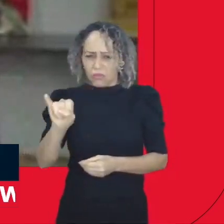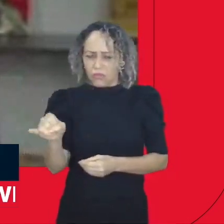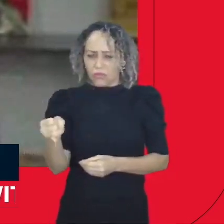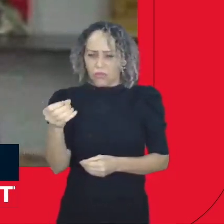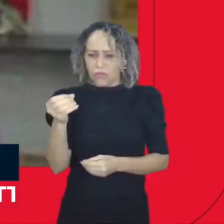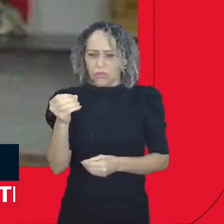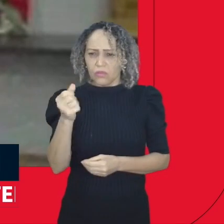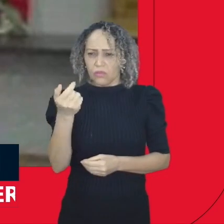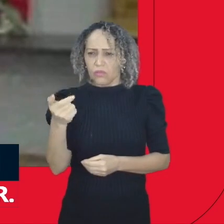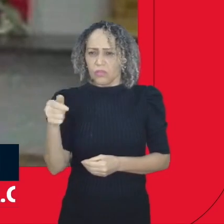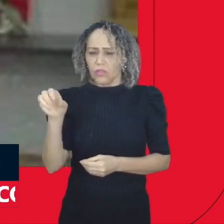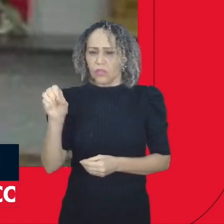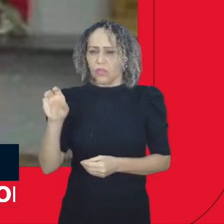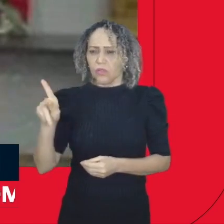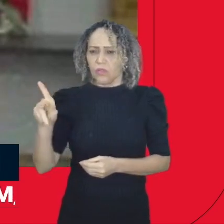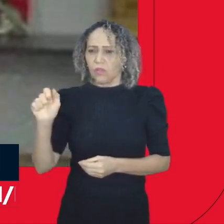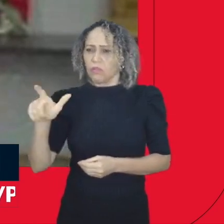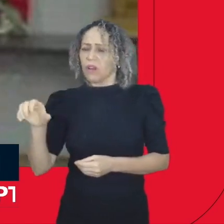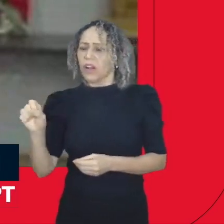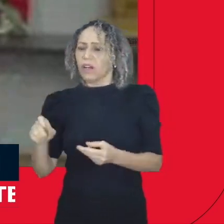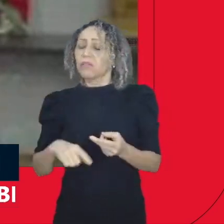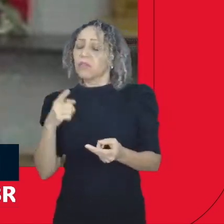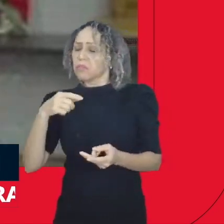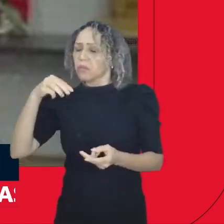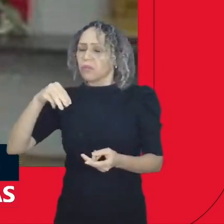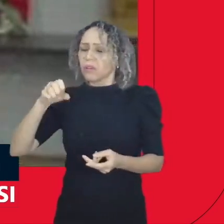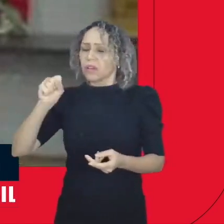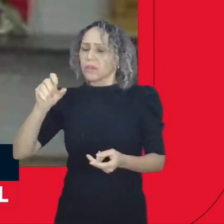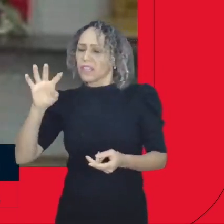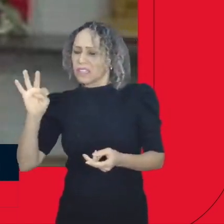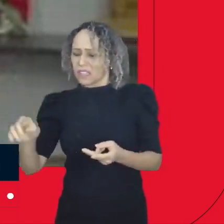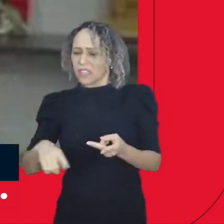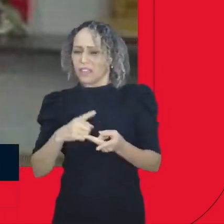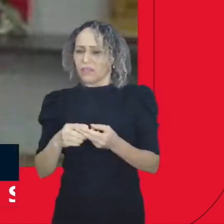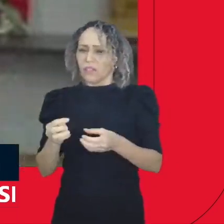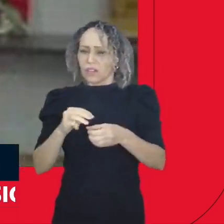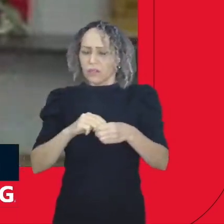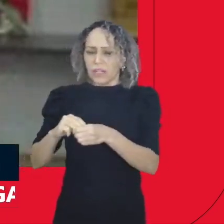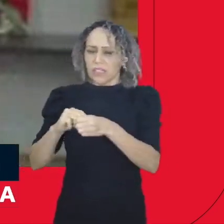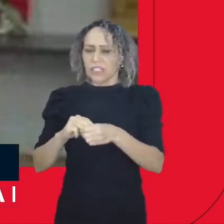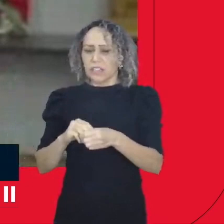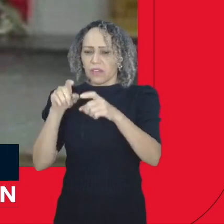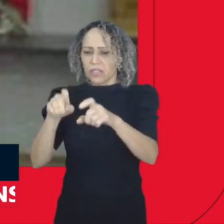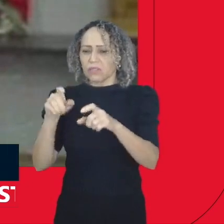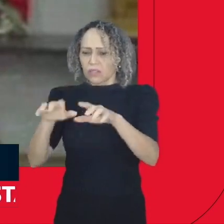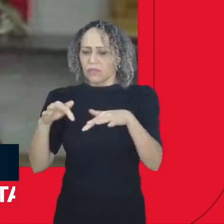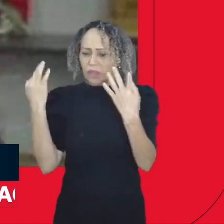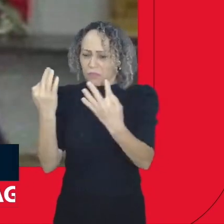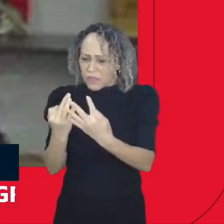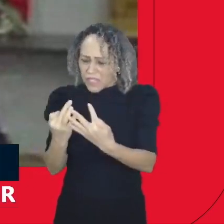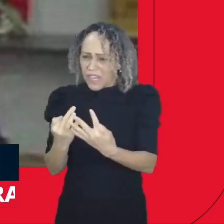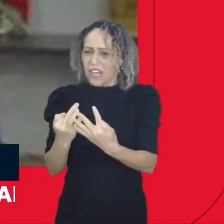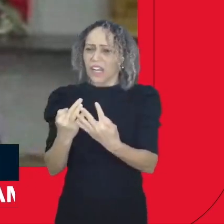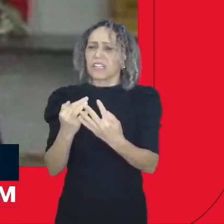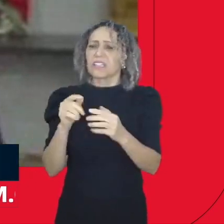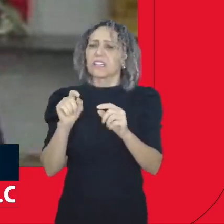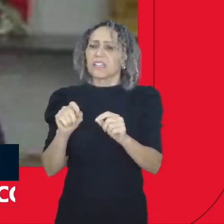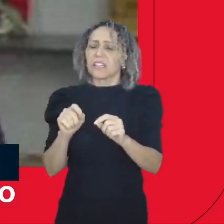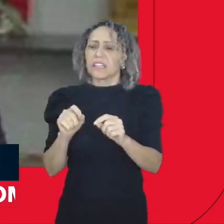os assentados da reforma agrária, foi a agricultura familiar, foi as nossas cooperativas que, com a ausência do Bolsonaro, do Eduardo